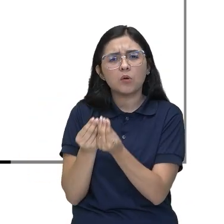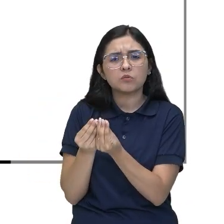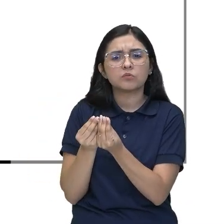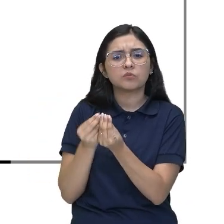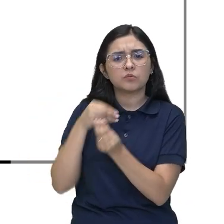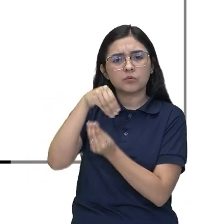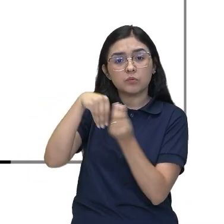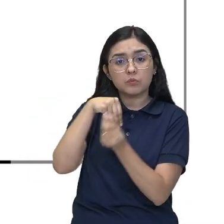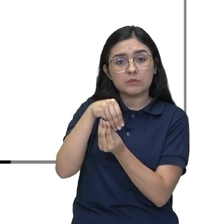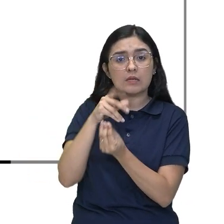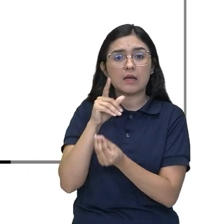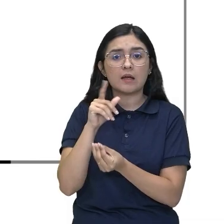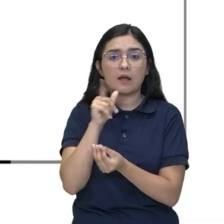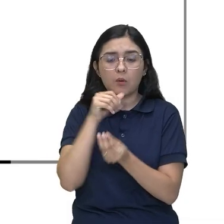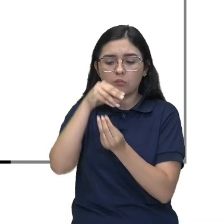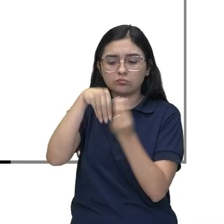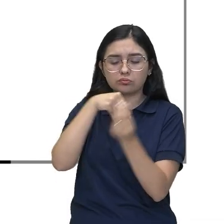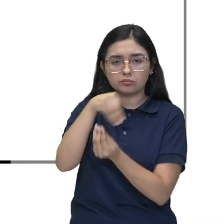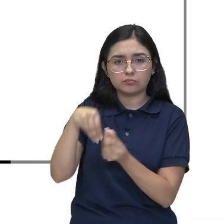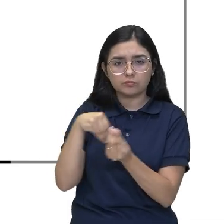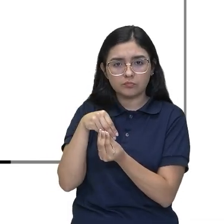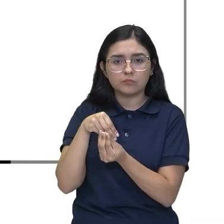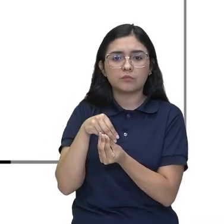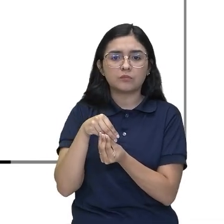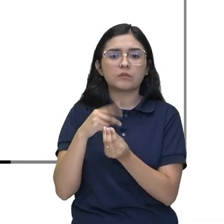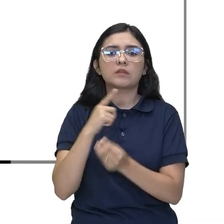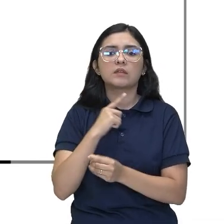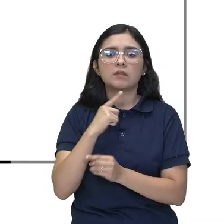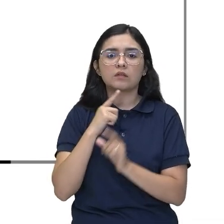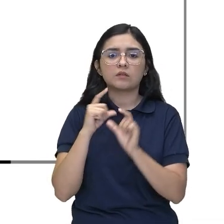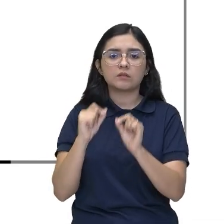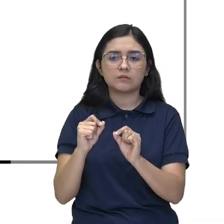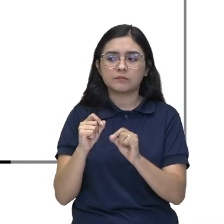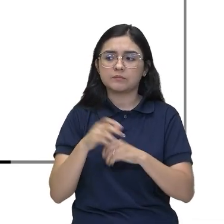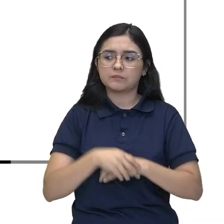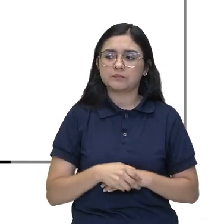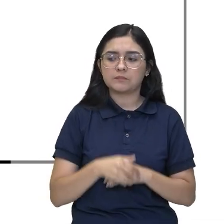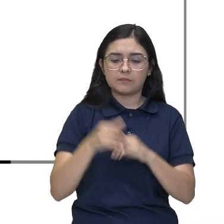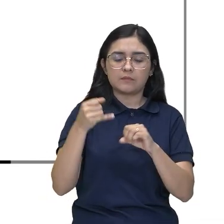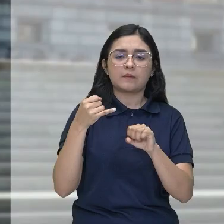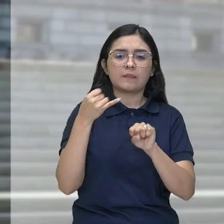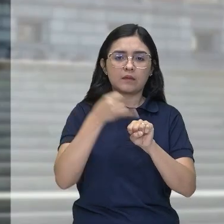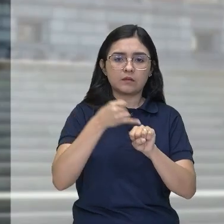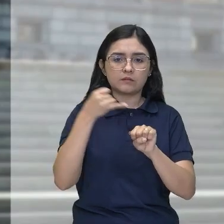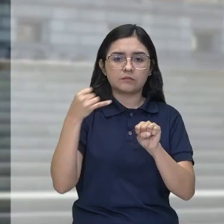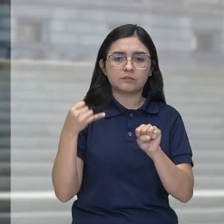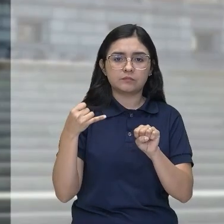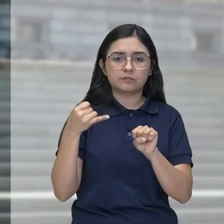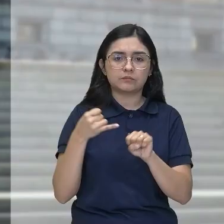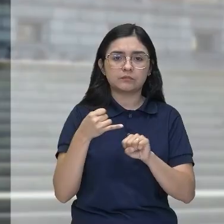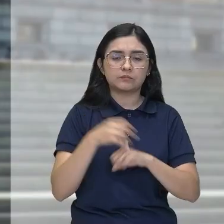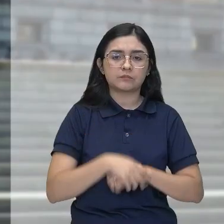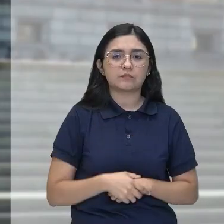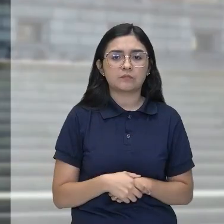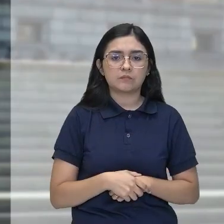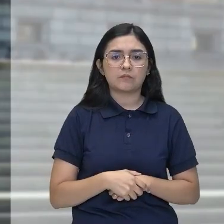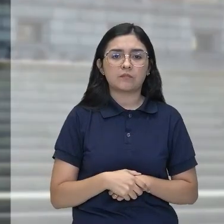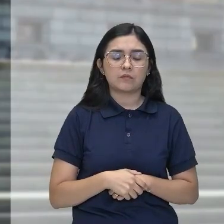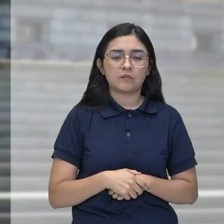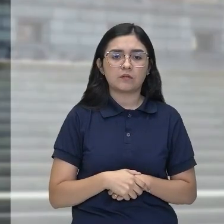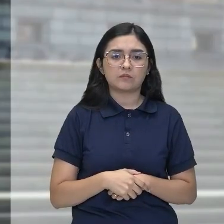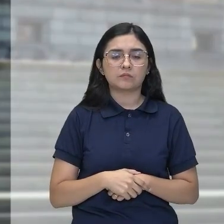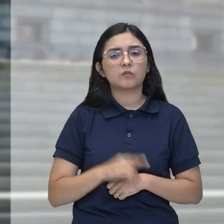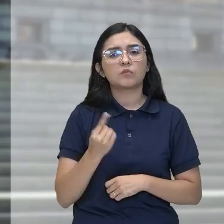em solução aquosa sofrem dissociação iônica, liberando como